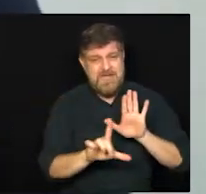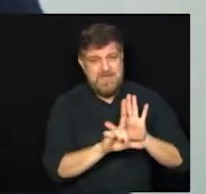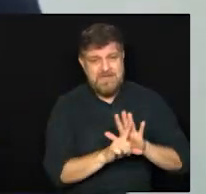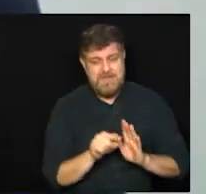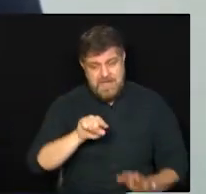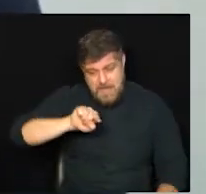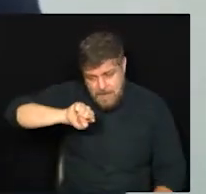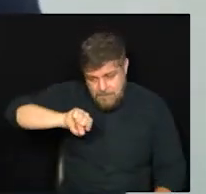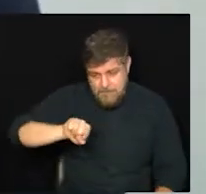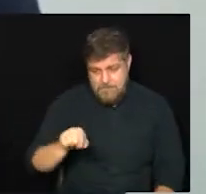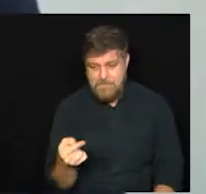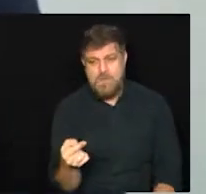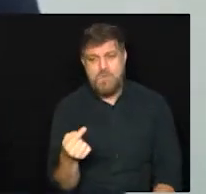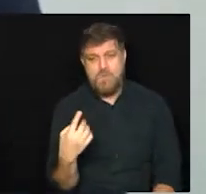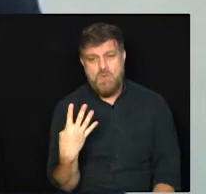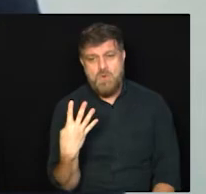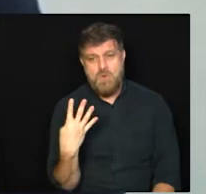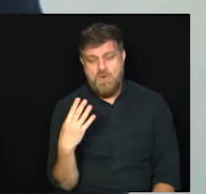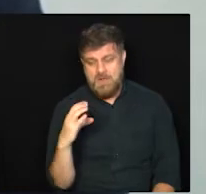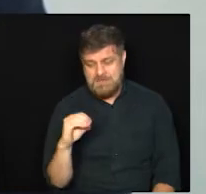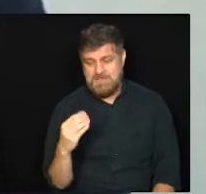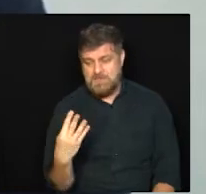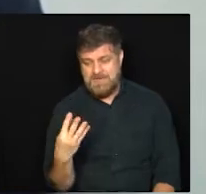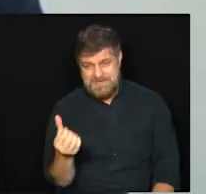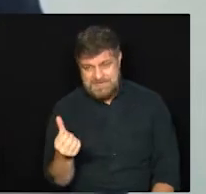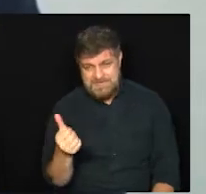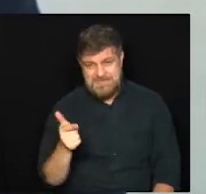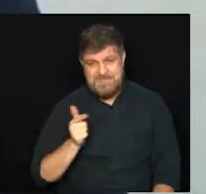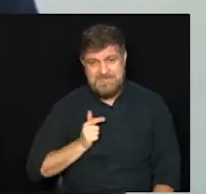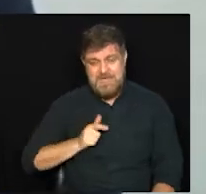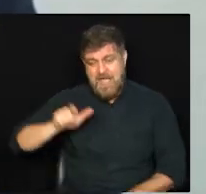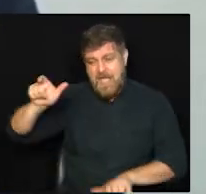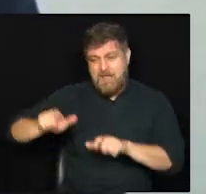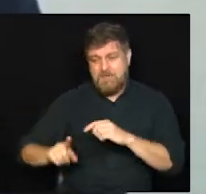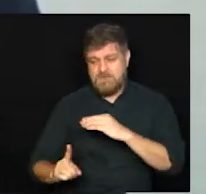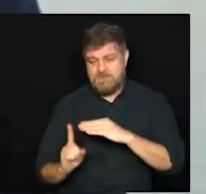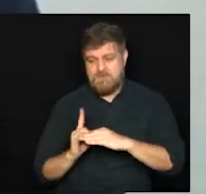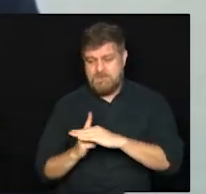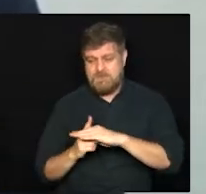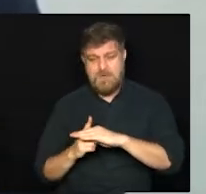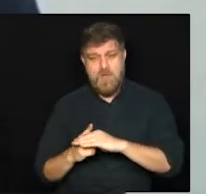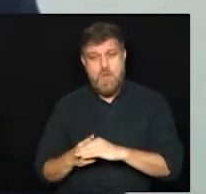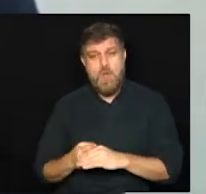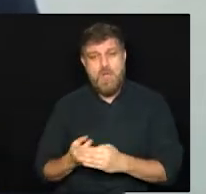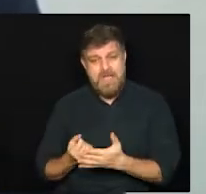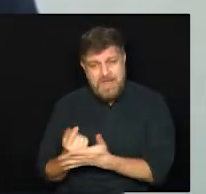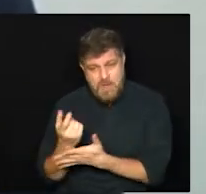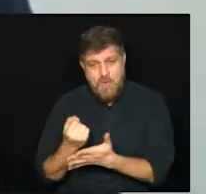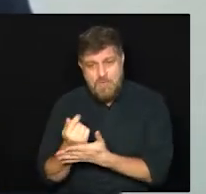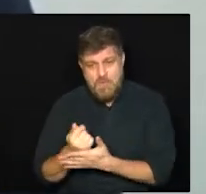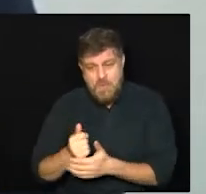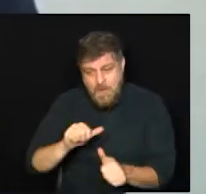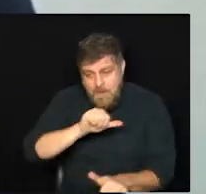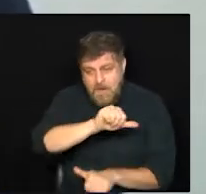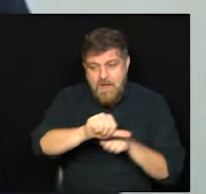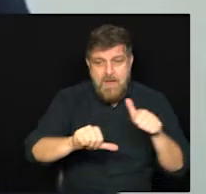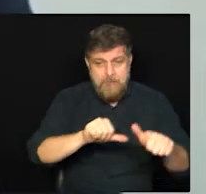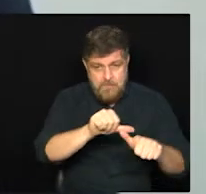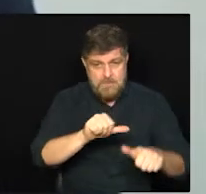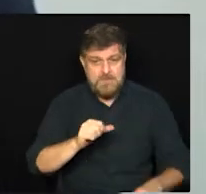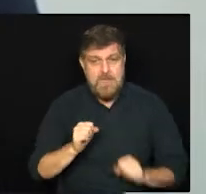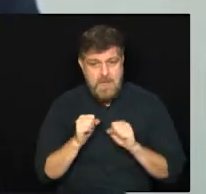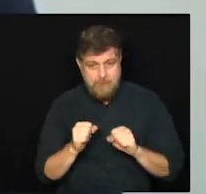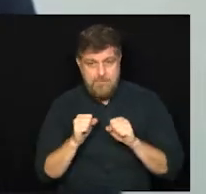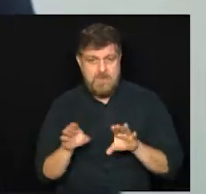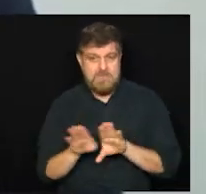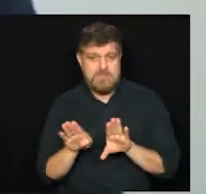1046 do ano passado, que deixa que tudo que o cliente comprou, ele pode remarcar, e agora esse ano teve